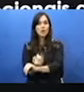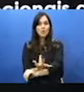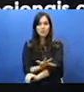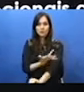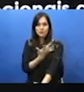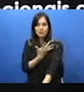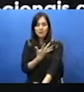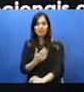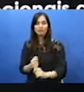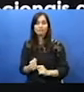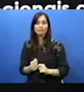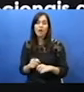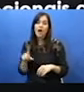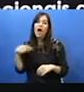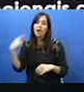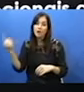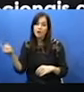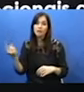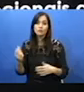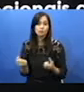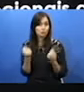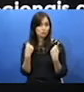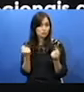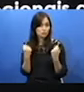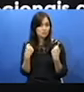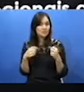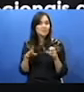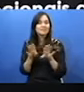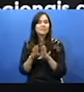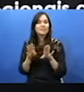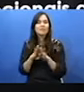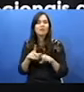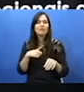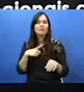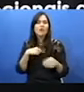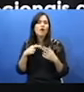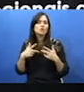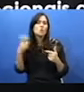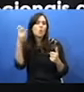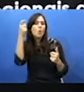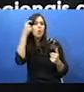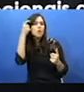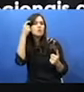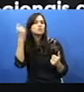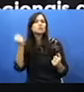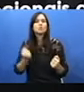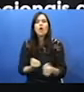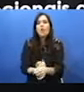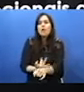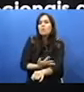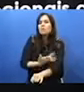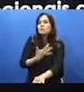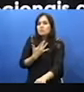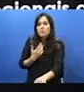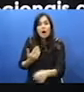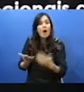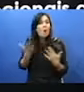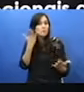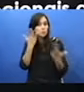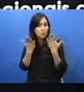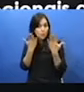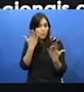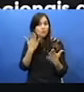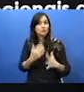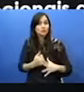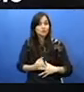além do físico, as drogas causam todos esses outros malefícios também, principalmente ao nosso cérebro e aos